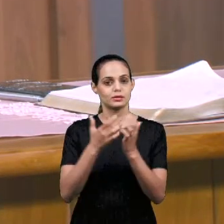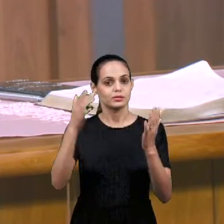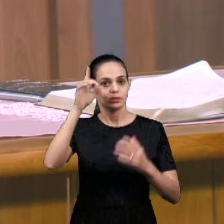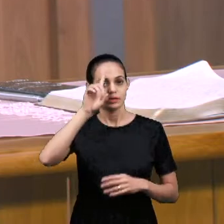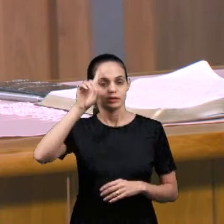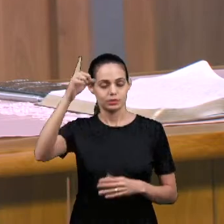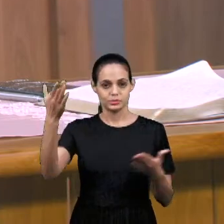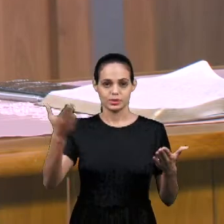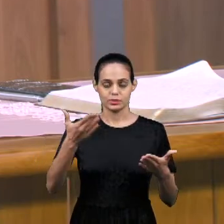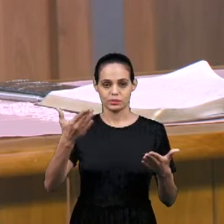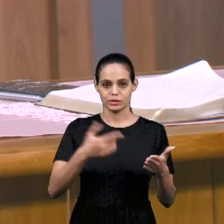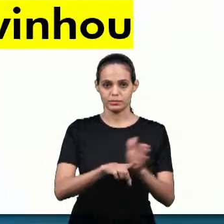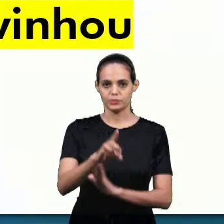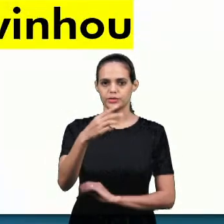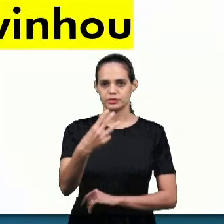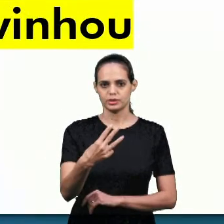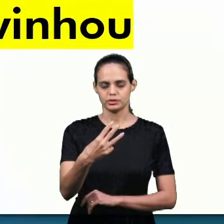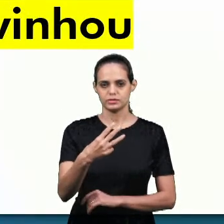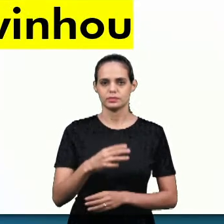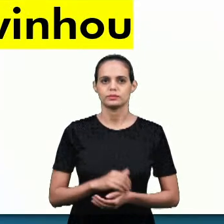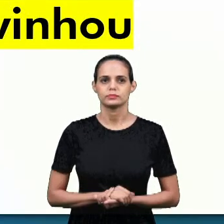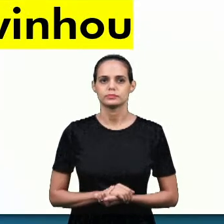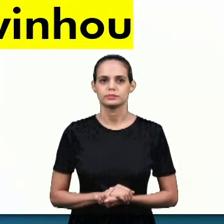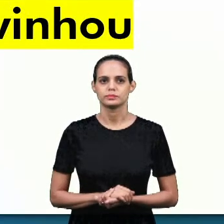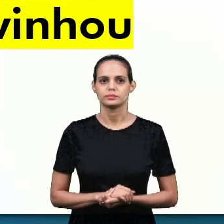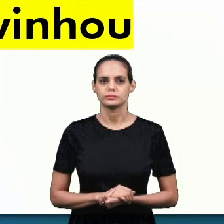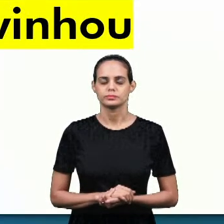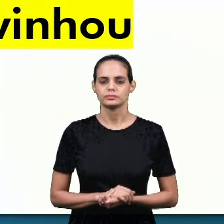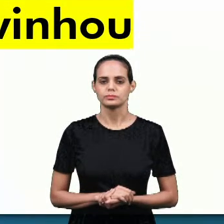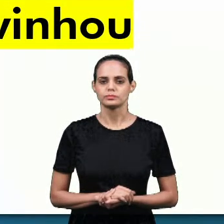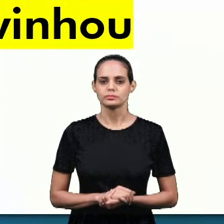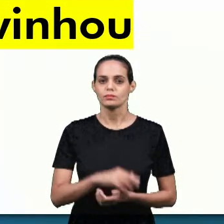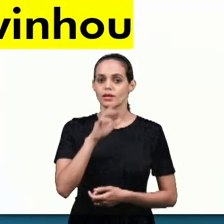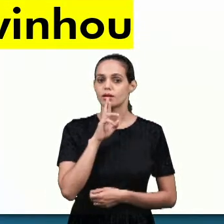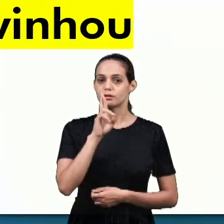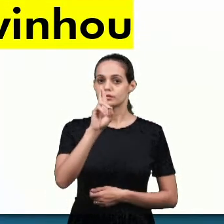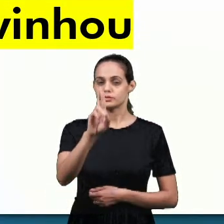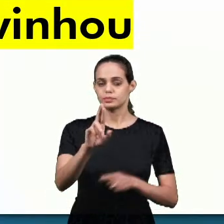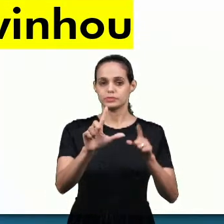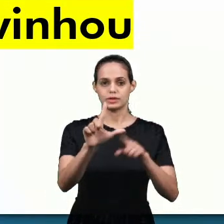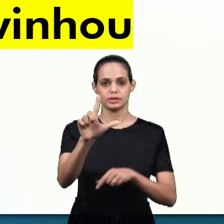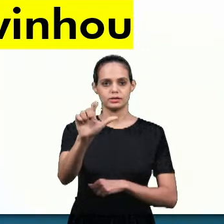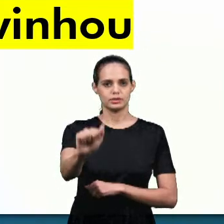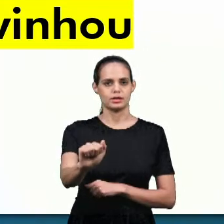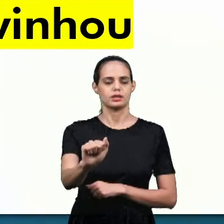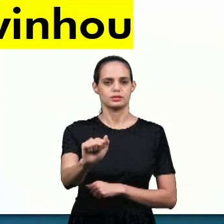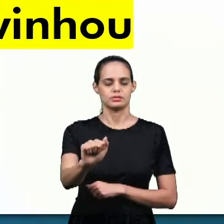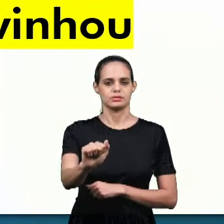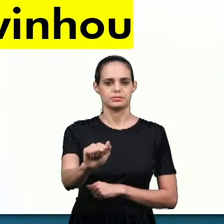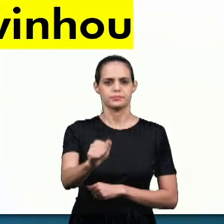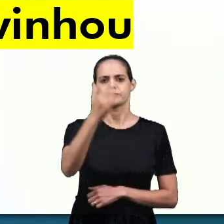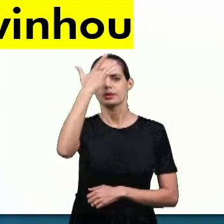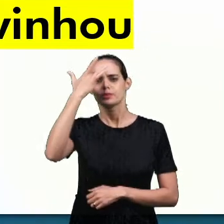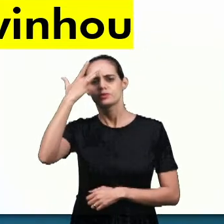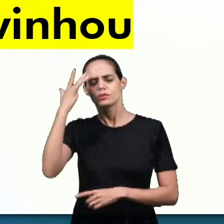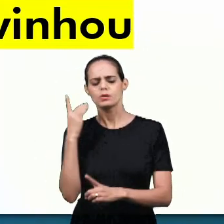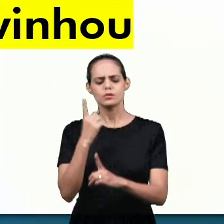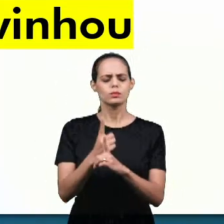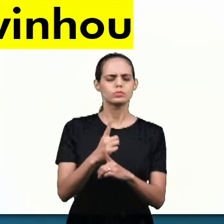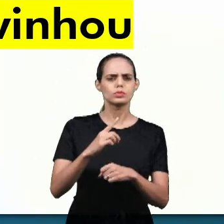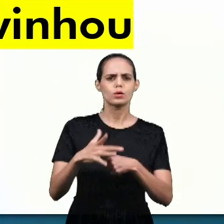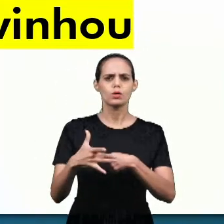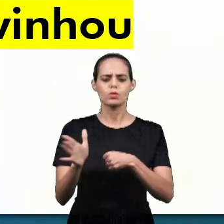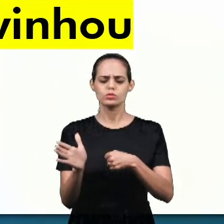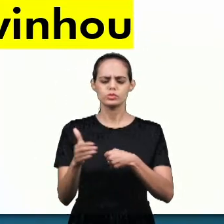de 4 partes, que diz assim, responda. A letra A, quem achou o tesouro? A letra B,